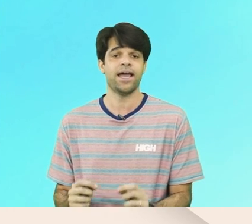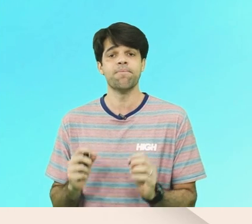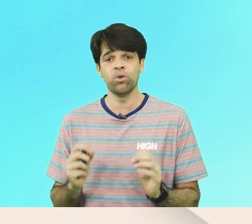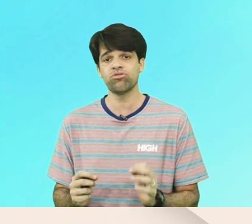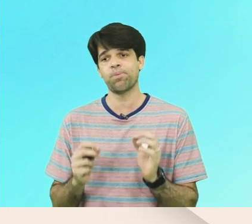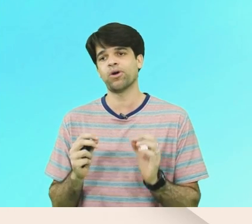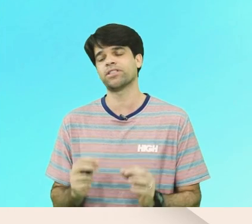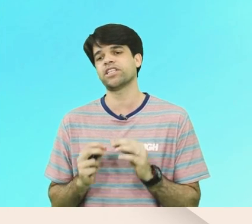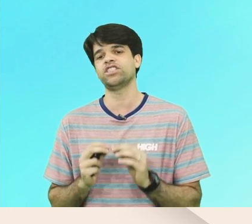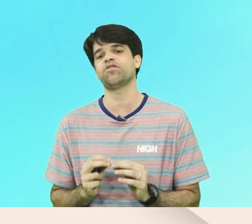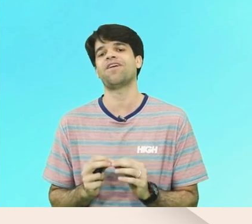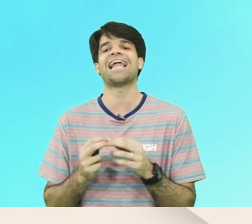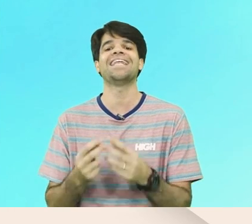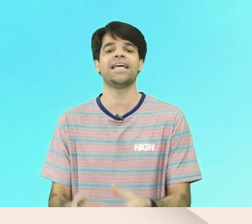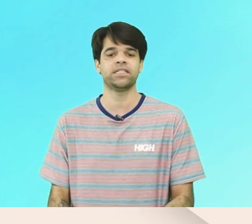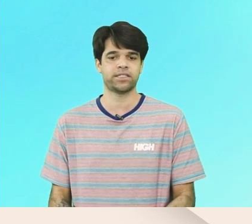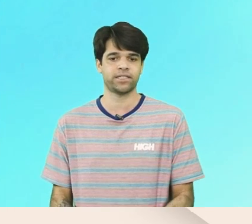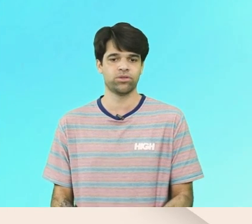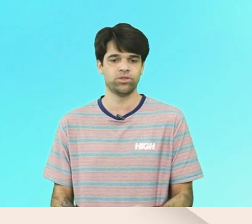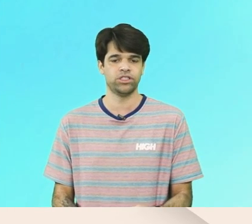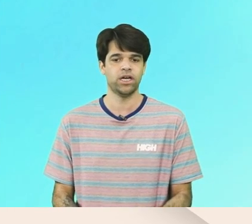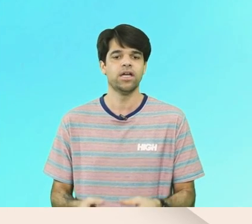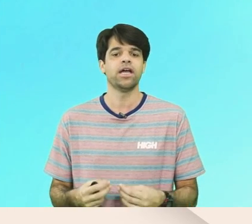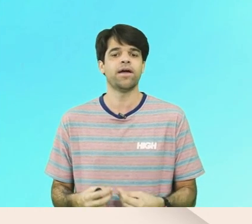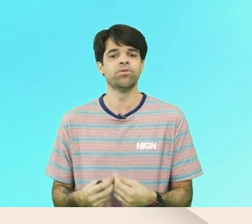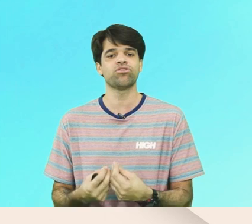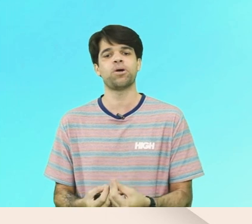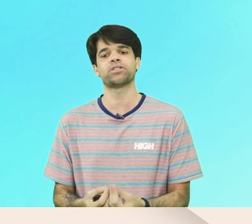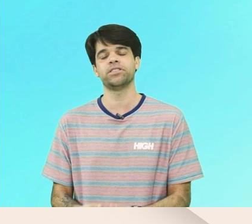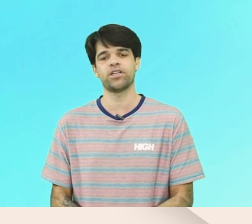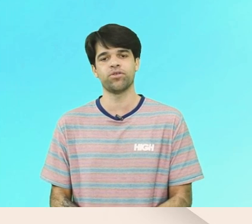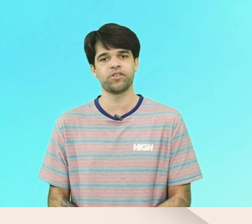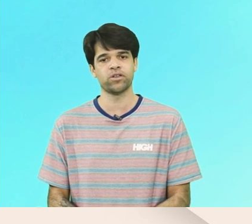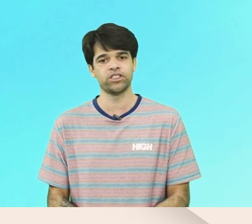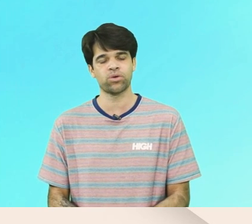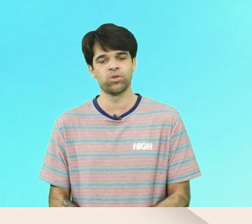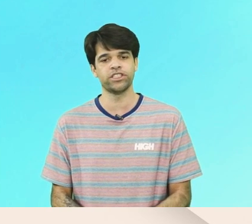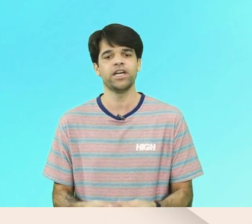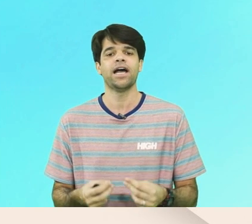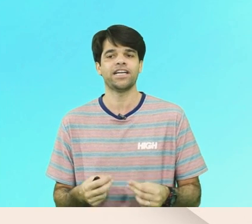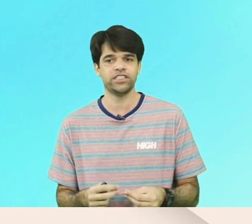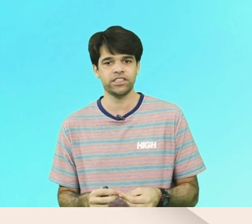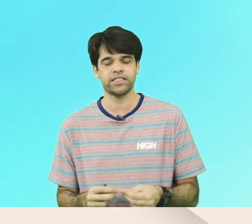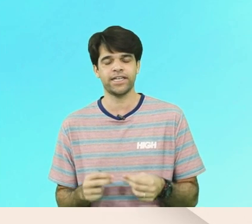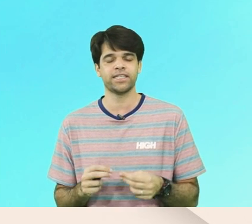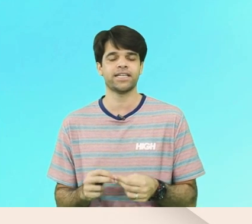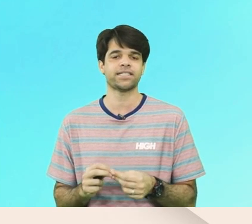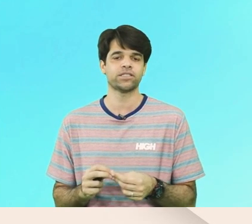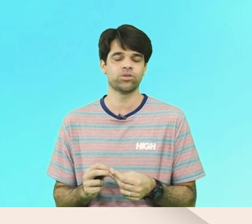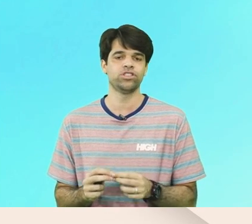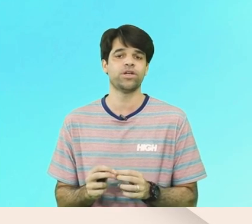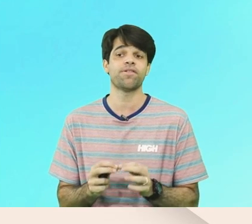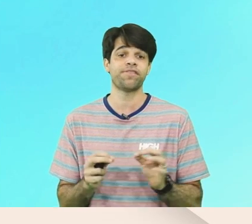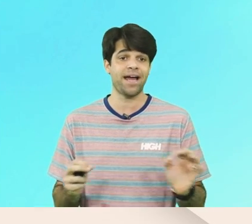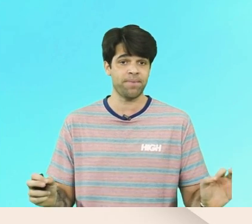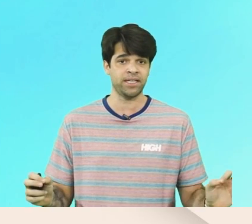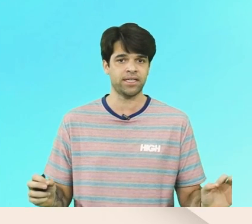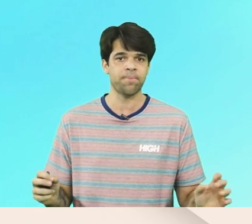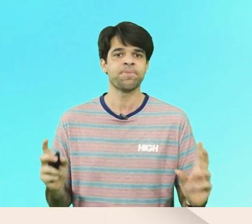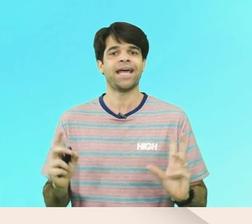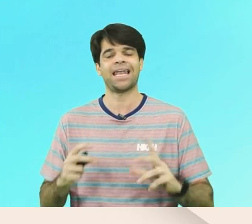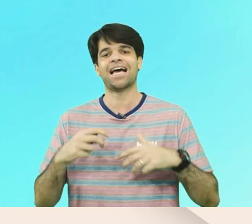tecnologia. É muito importante que a gente vá além da tecnologia. É muito importante que no final das contas a gente entenda que a tecnologia é